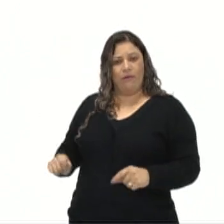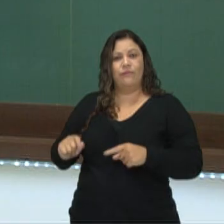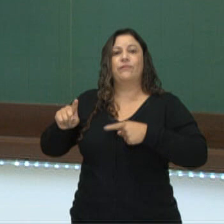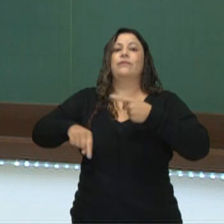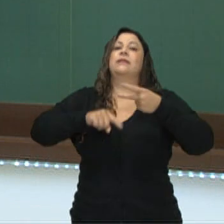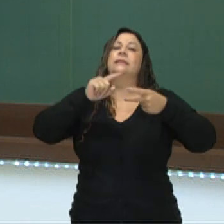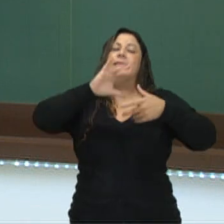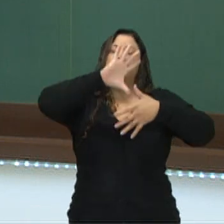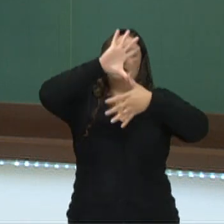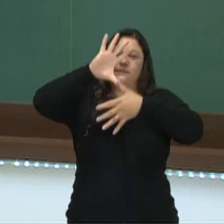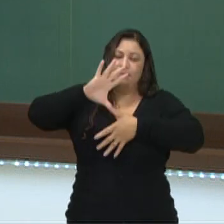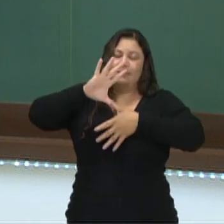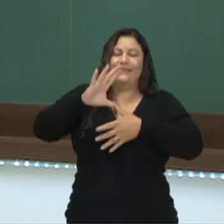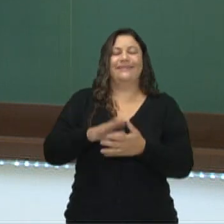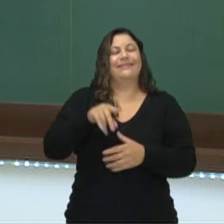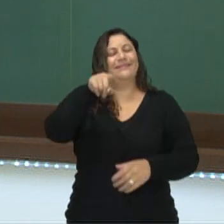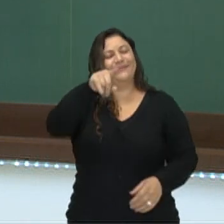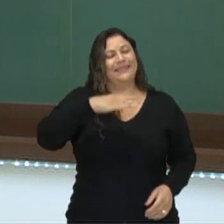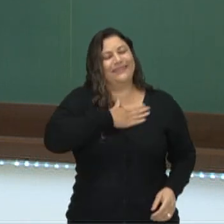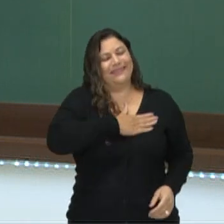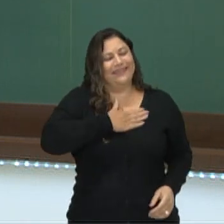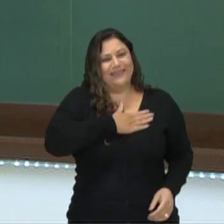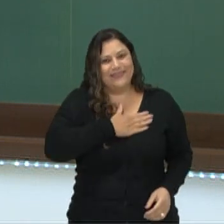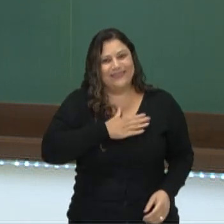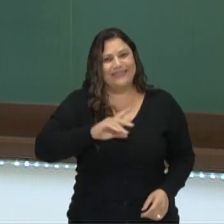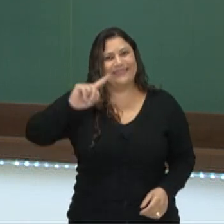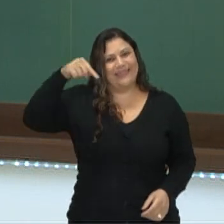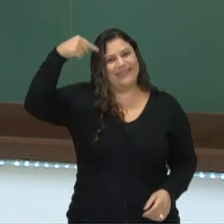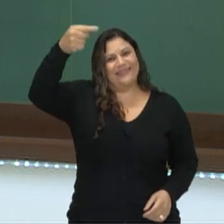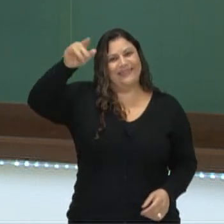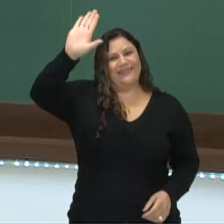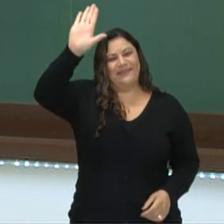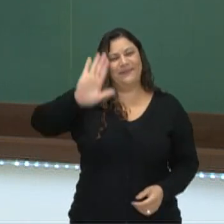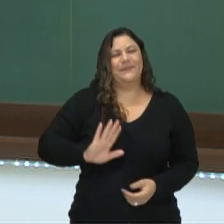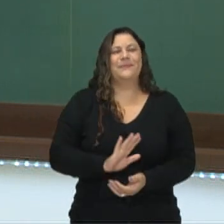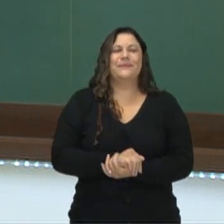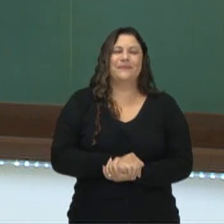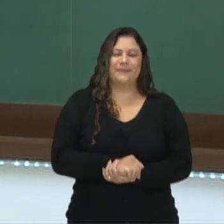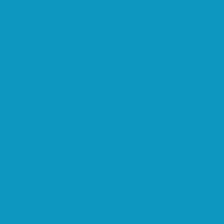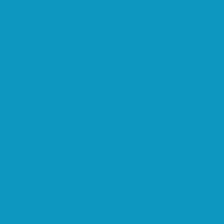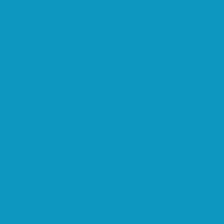e no continente americano. Espero que vocês tenham gostado e até mais.